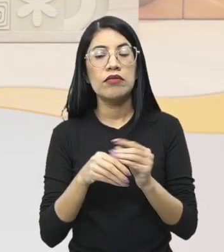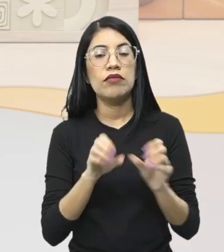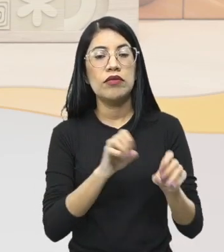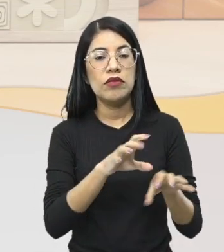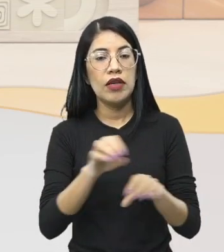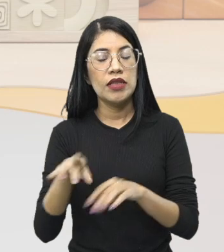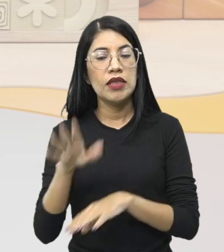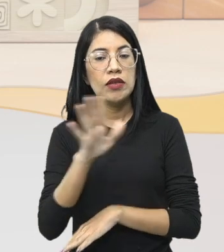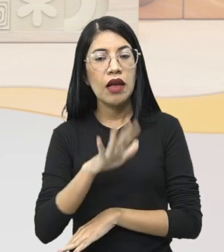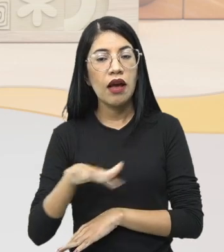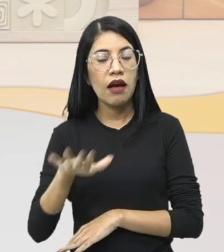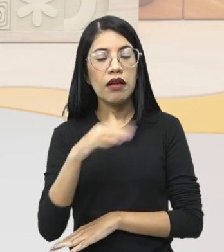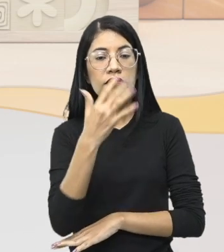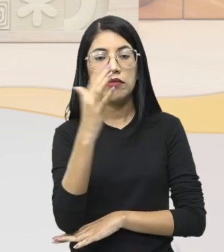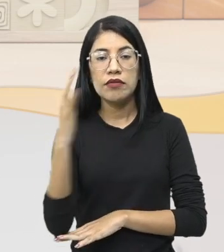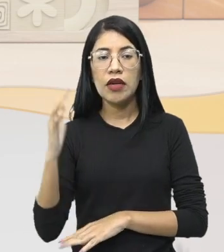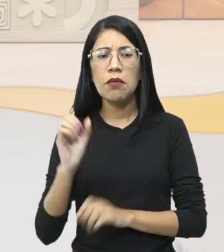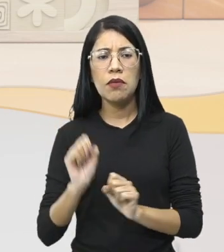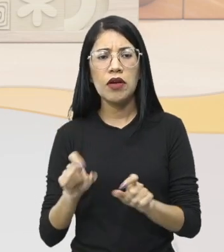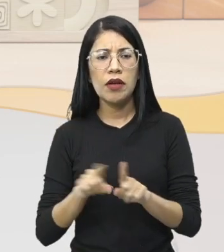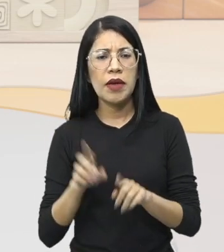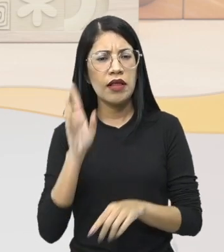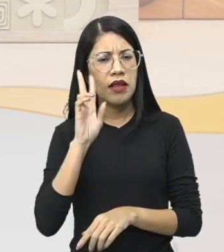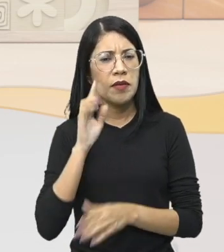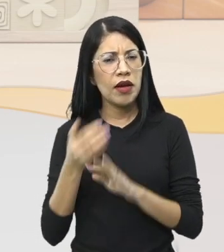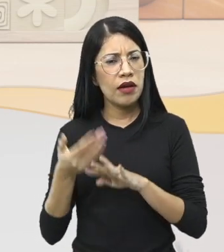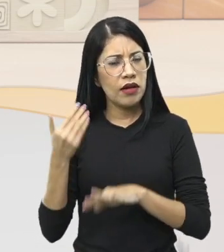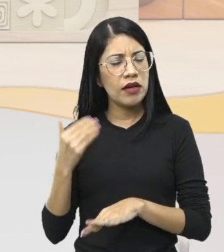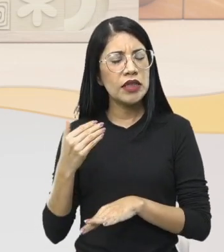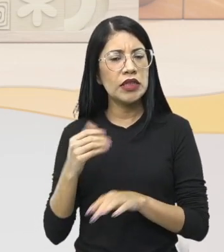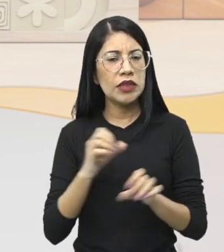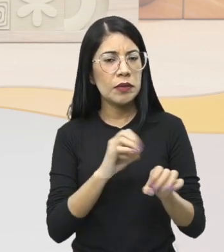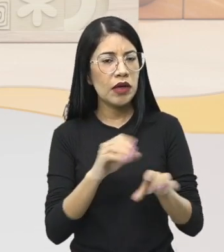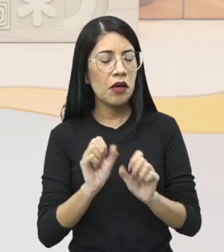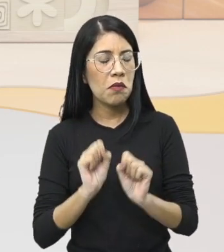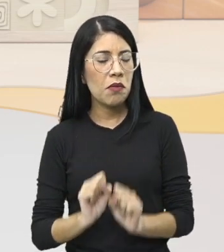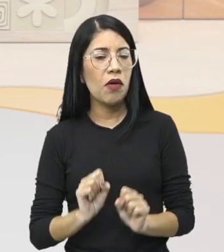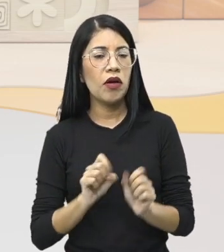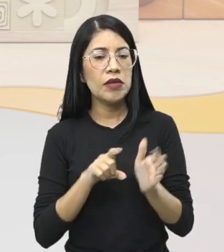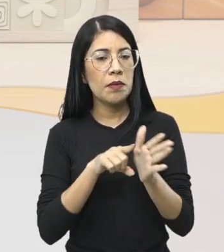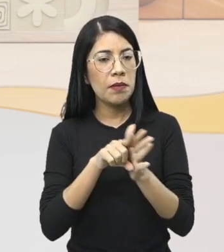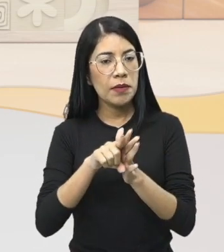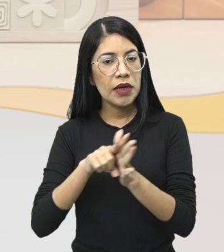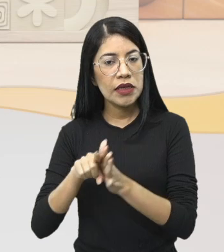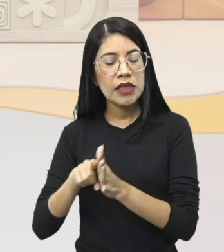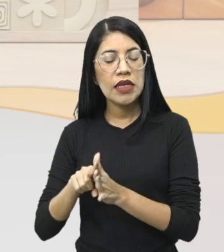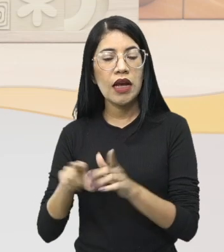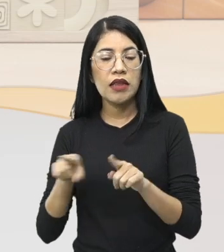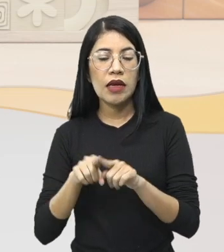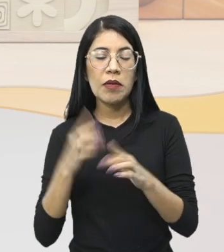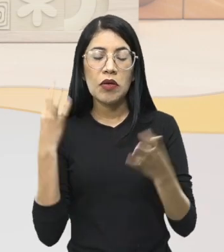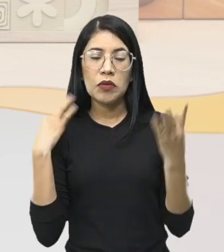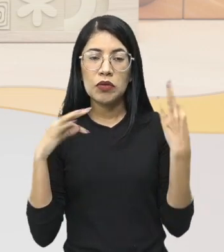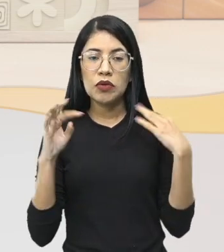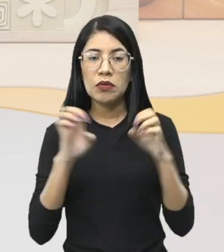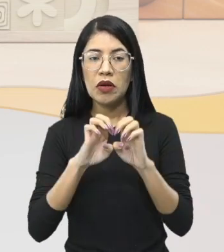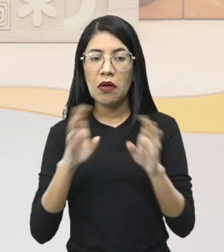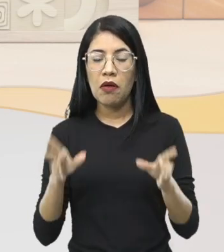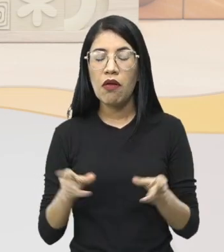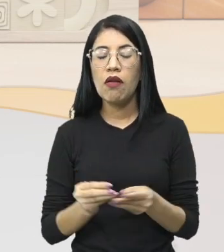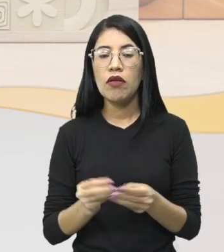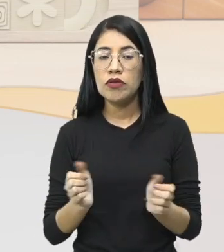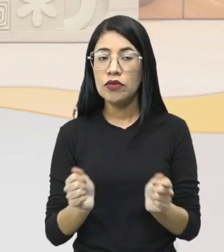educação ambiental, que também pode ser feito. Lembra que a gente viu numa categoria que é permitido ali o turismo ecológico, a